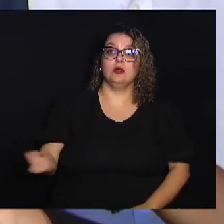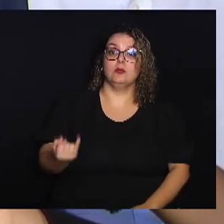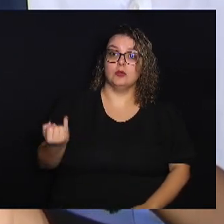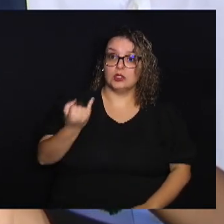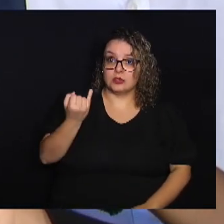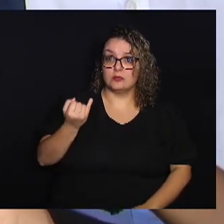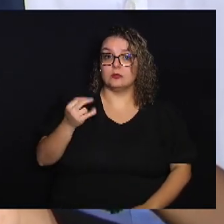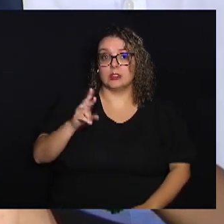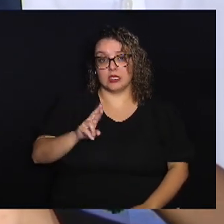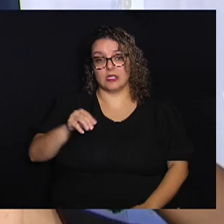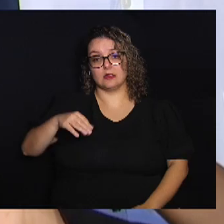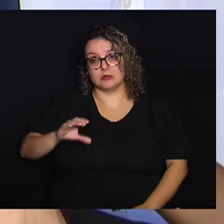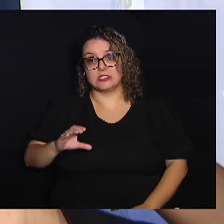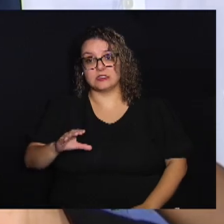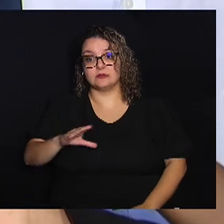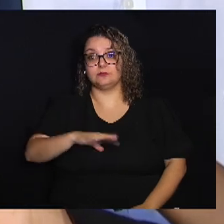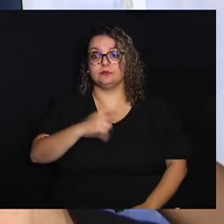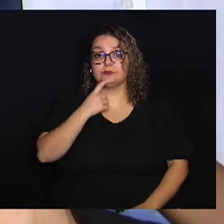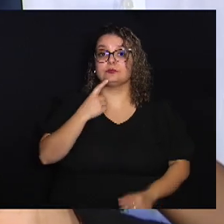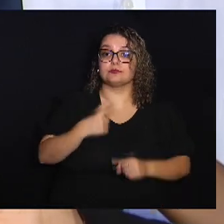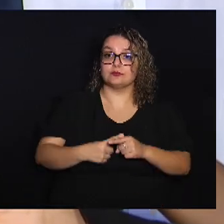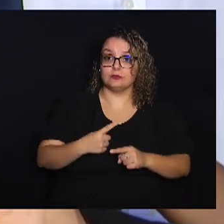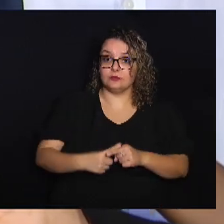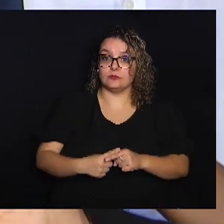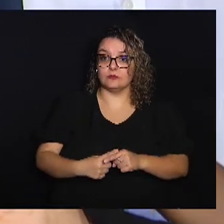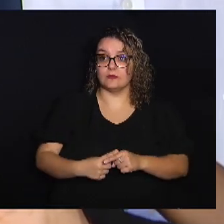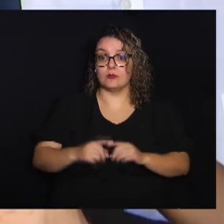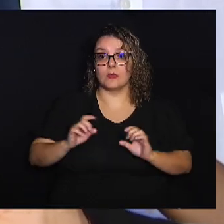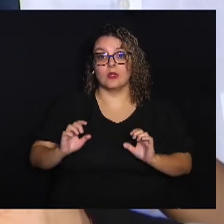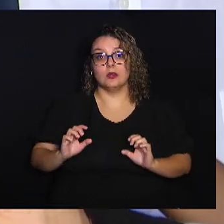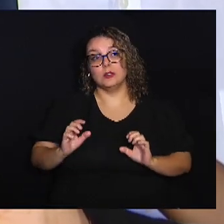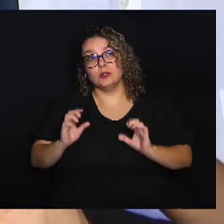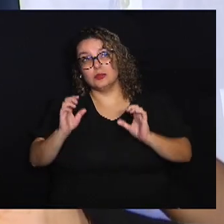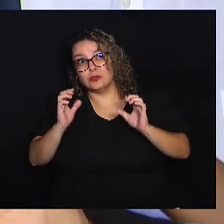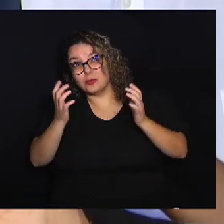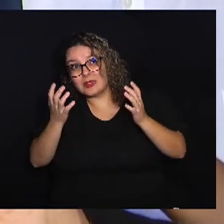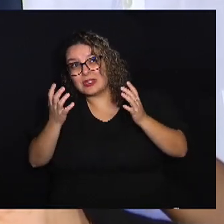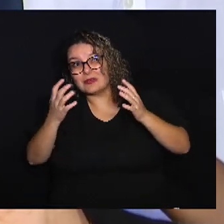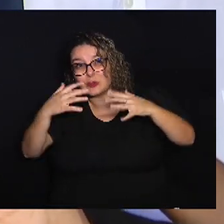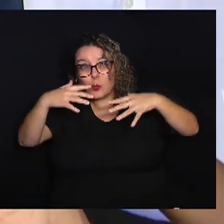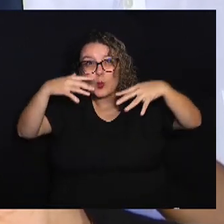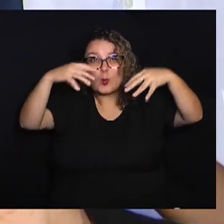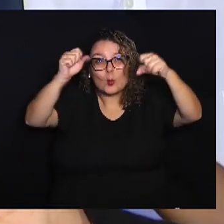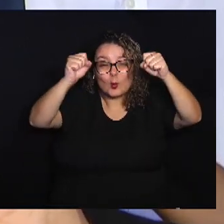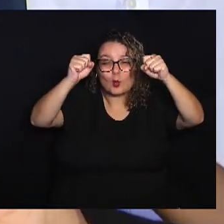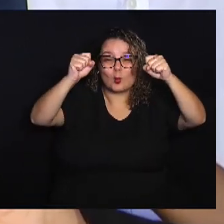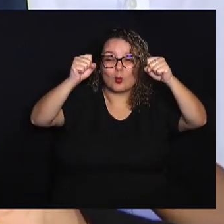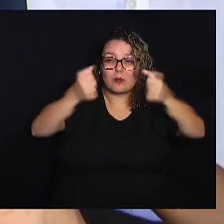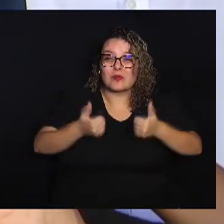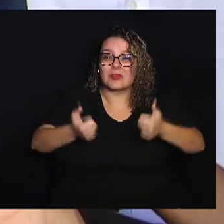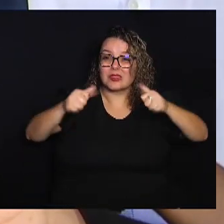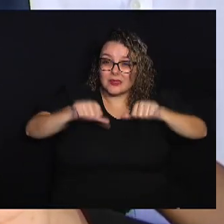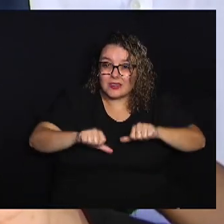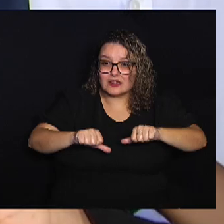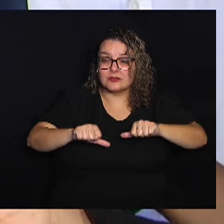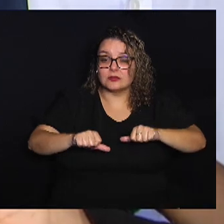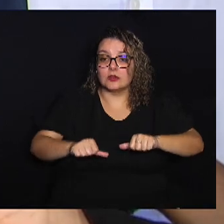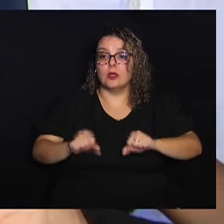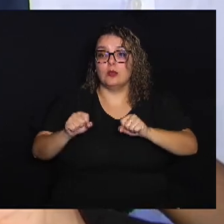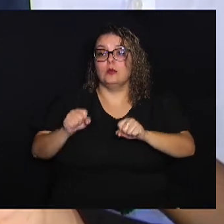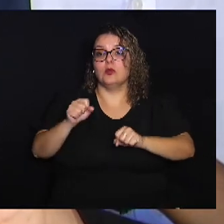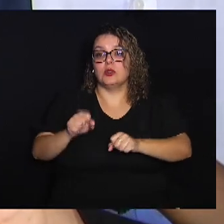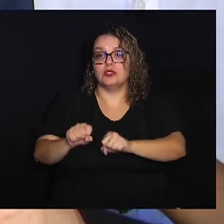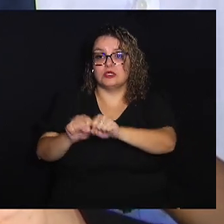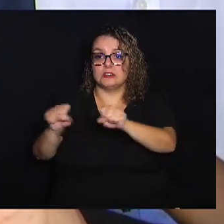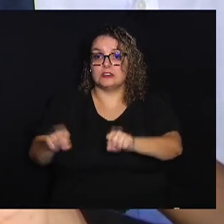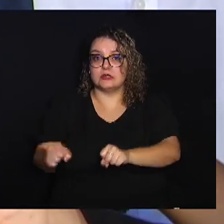para a região metropolitana. Por quê? Numa eventual crise hídrica, a cidade pode buscar água nesse novo sistema